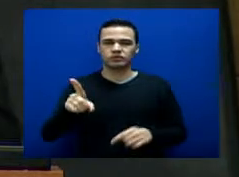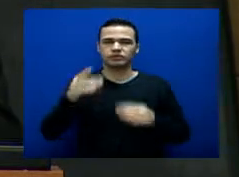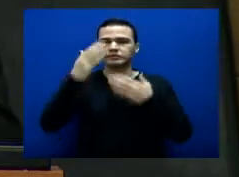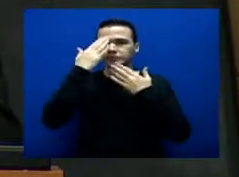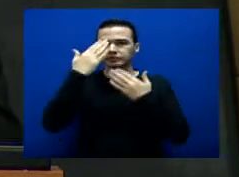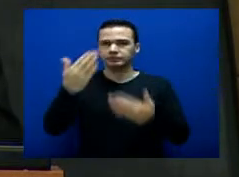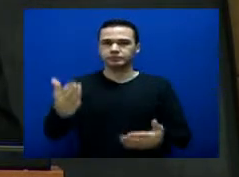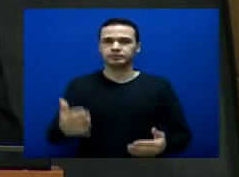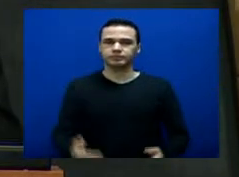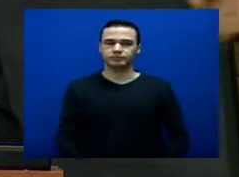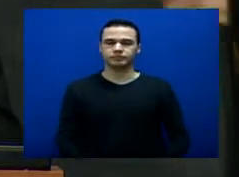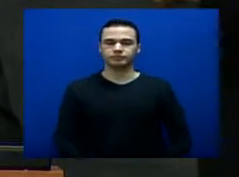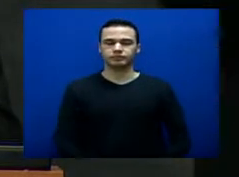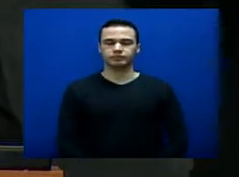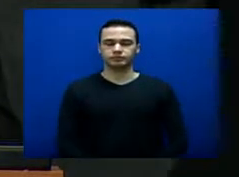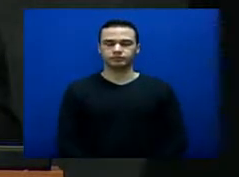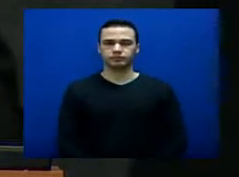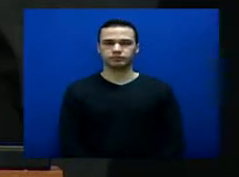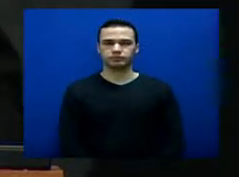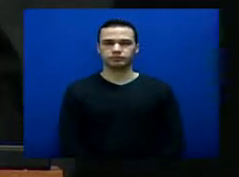obrigado.